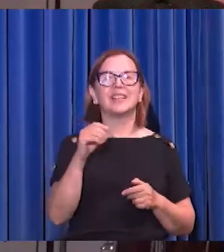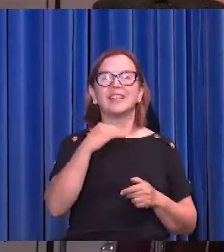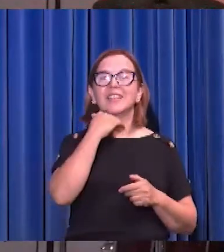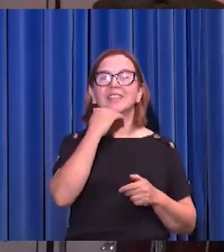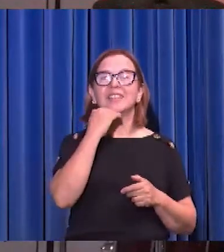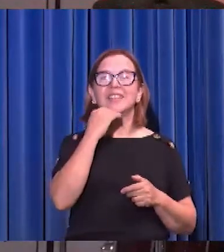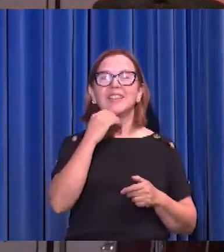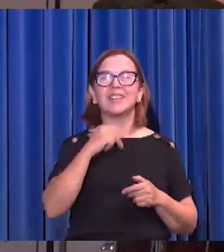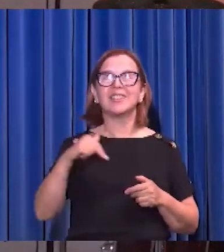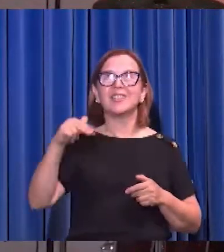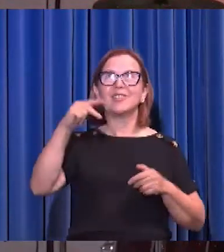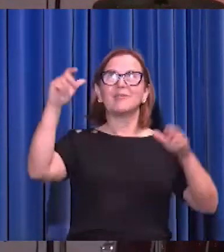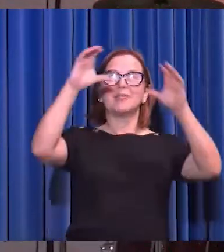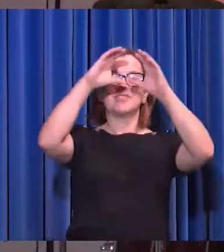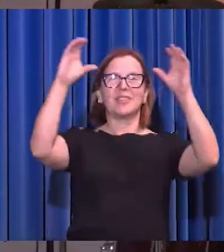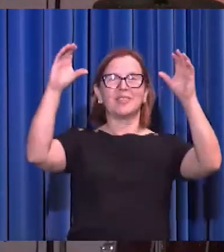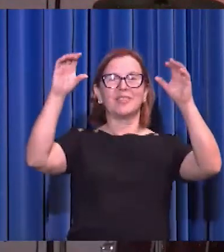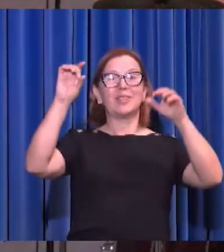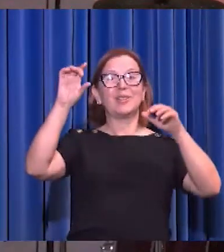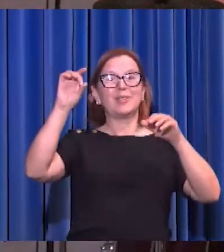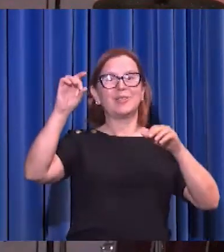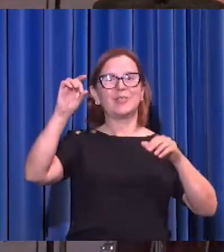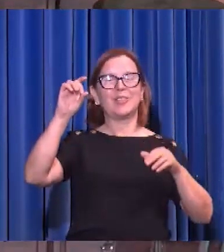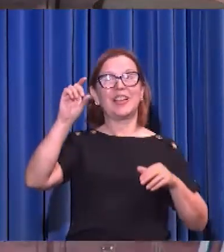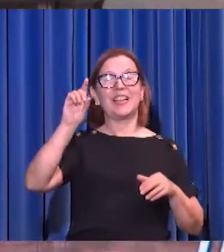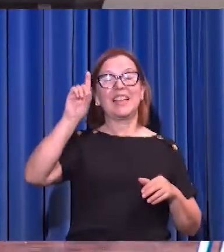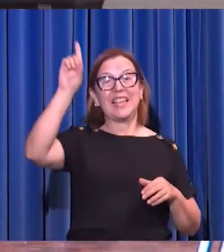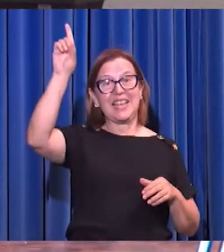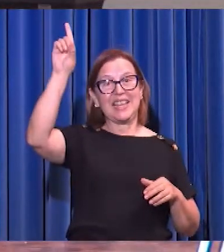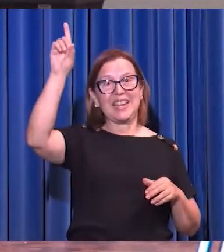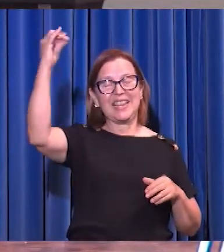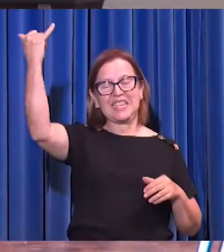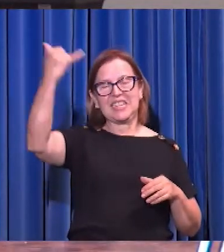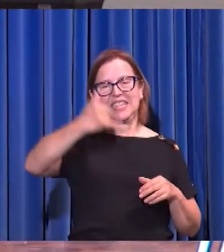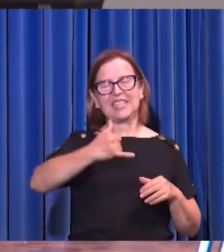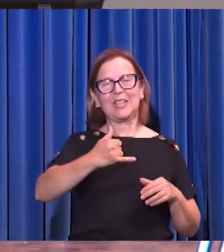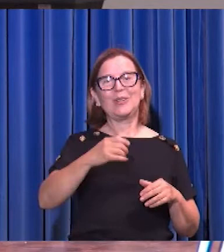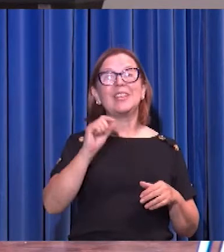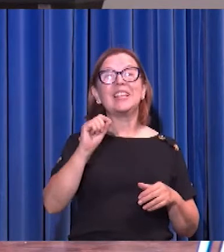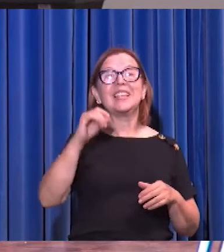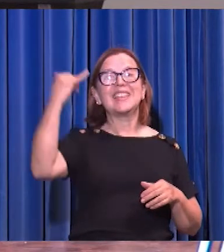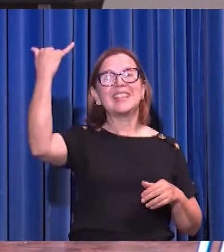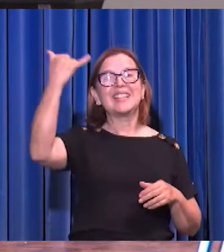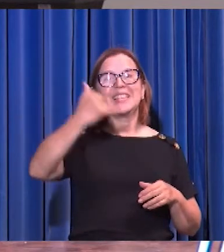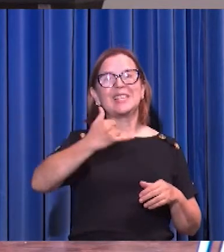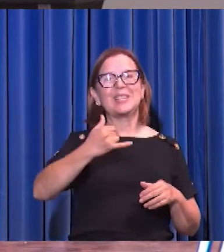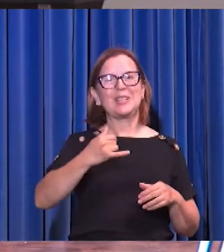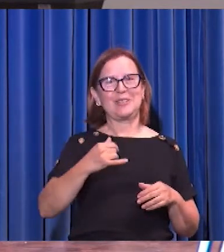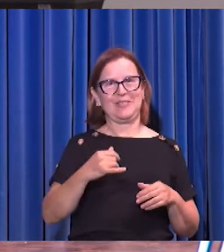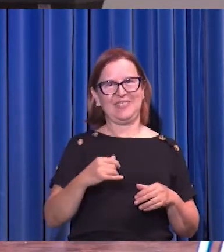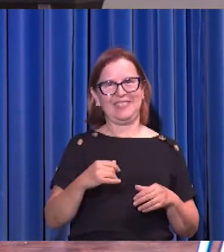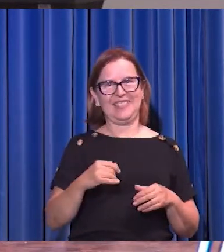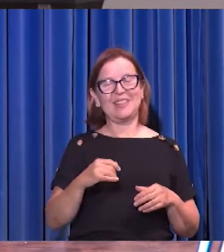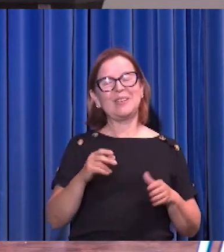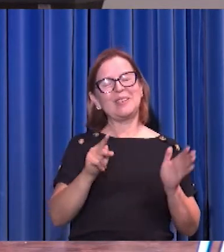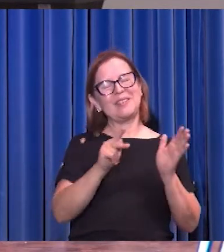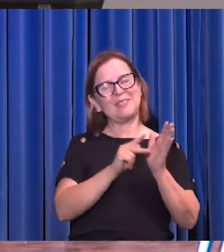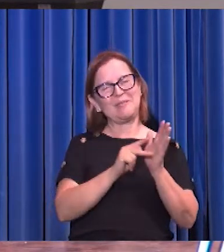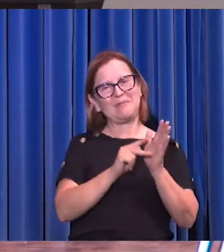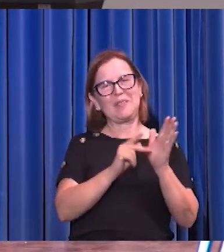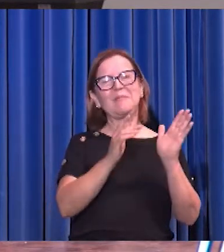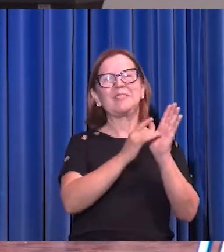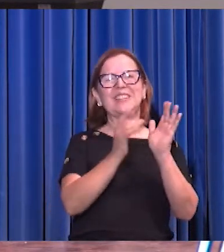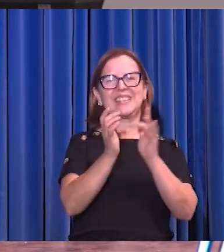céu, senão aquele que de lá desceu. Quem é que desceu do céu? O próprio Jesus Cristo, o Filho do